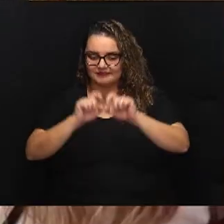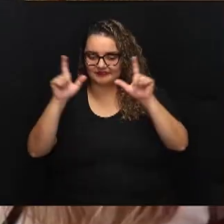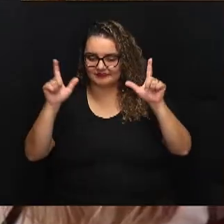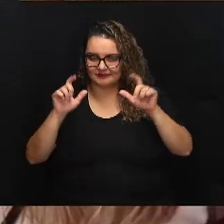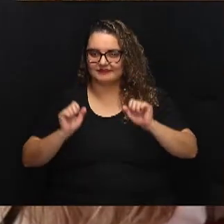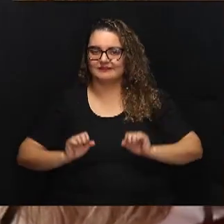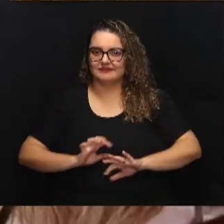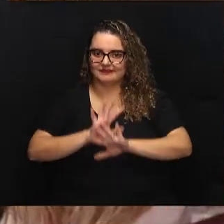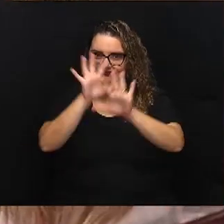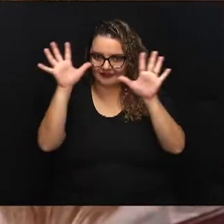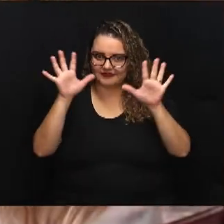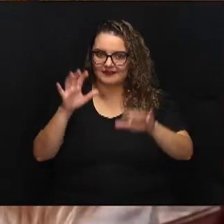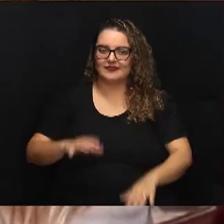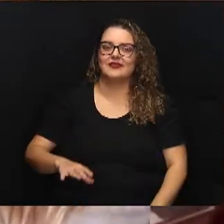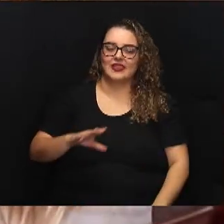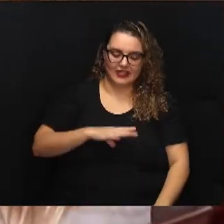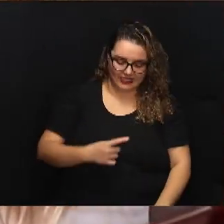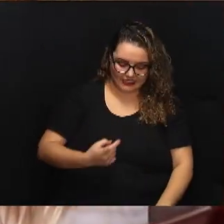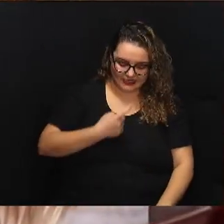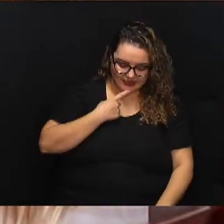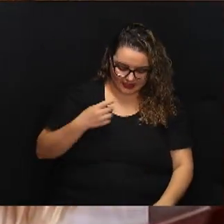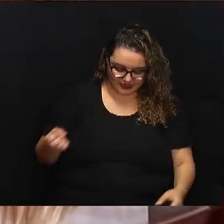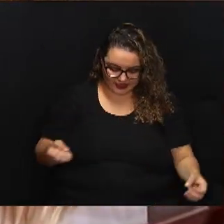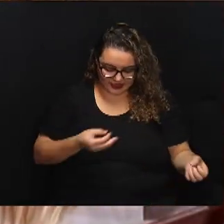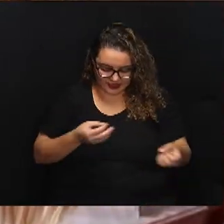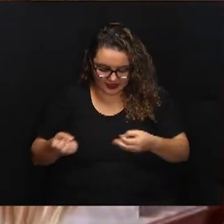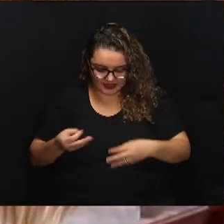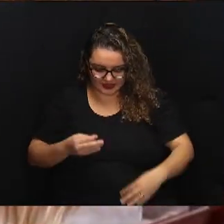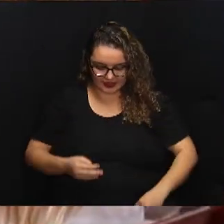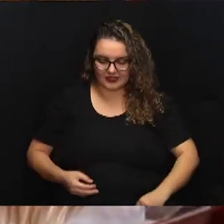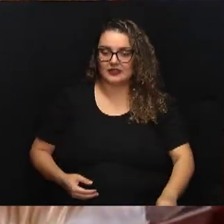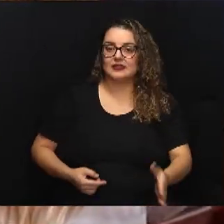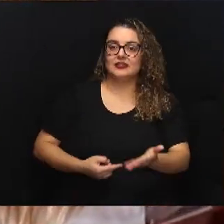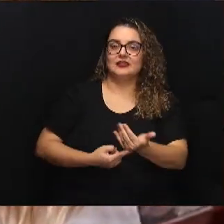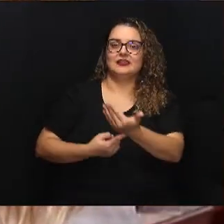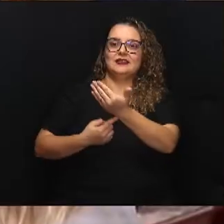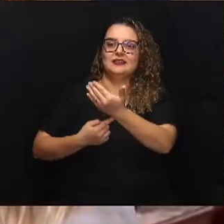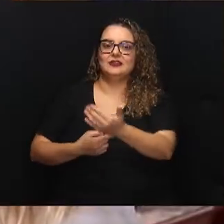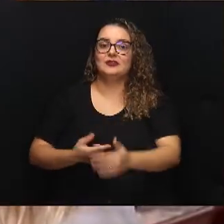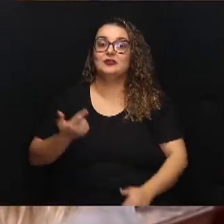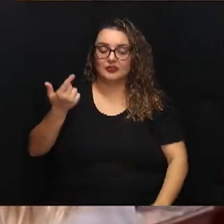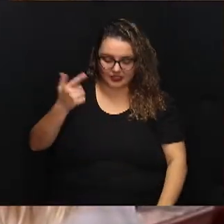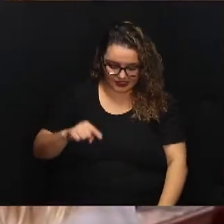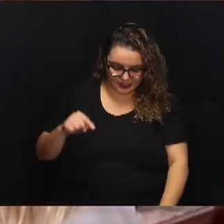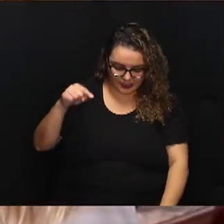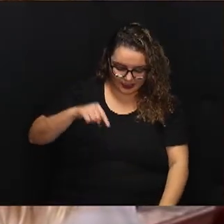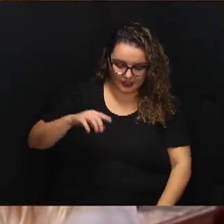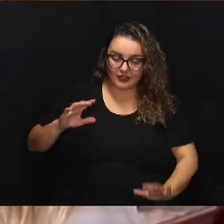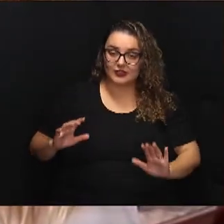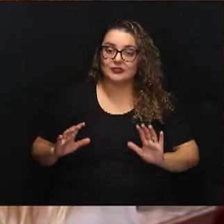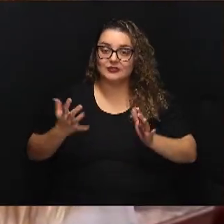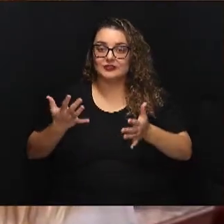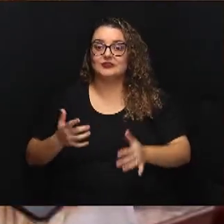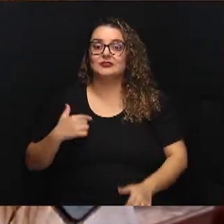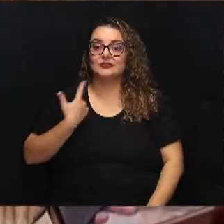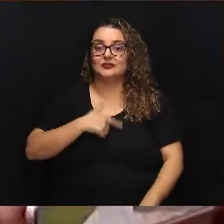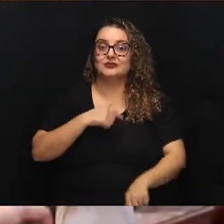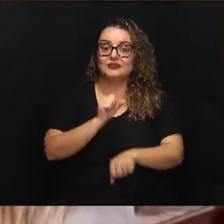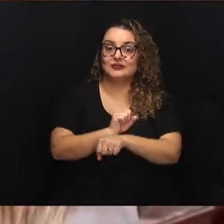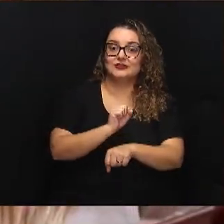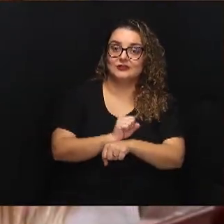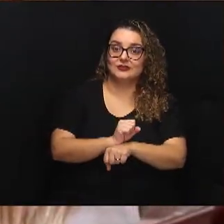Hoje, Campinas é a cidade da inovação e da tecnologia. Eu continuo nessa festa, a gente vai aguardar